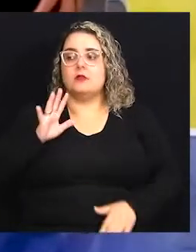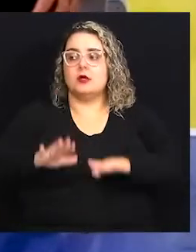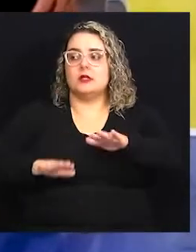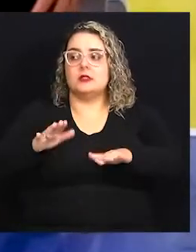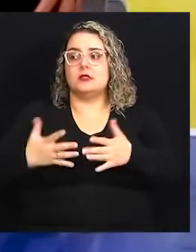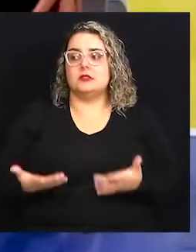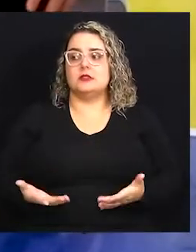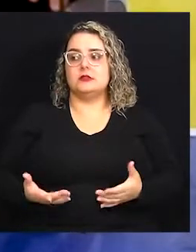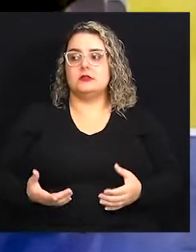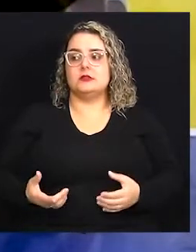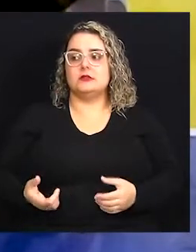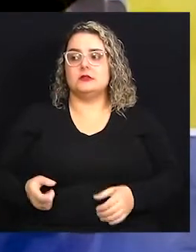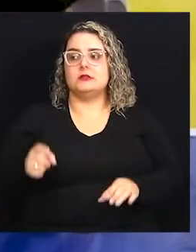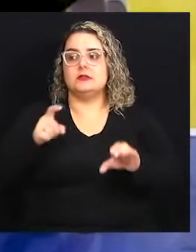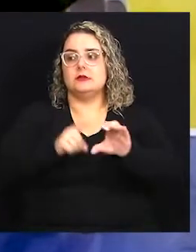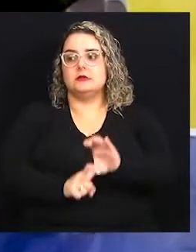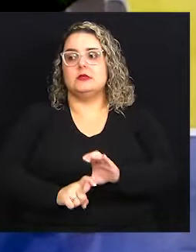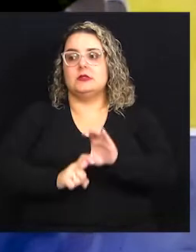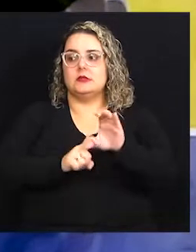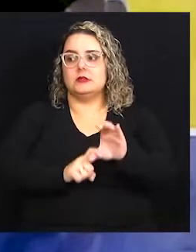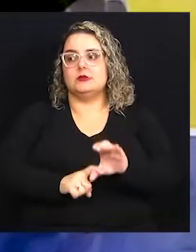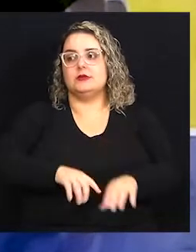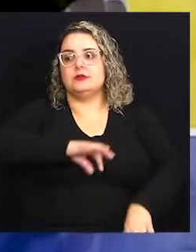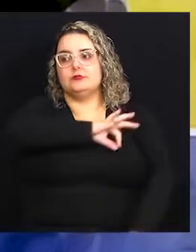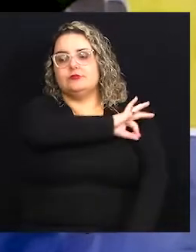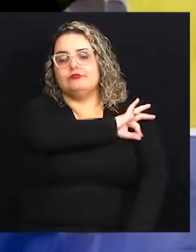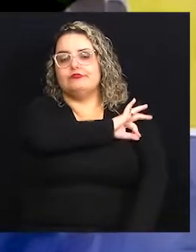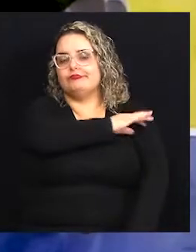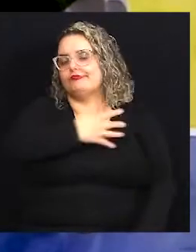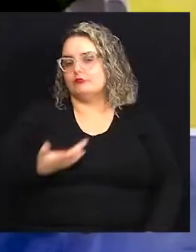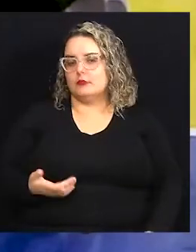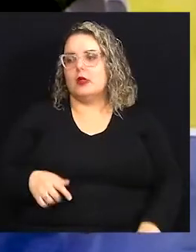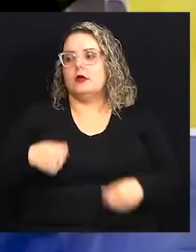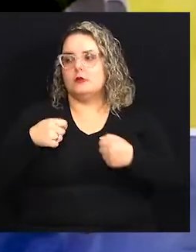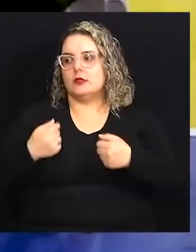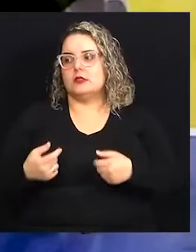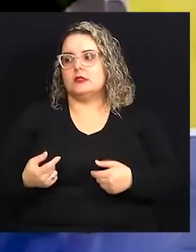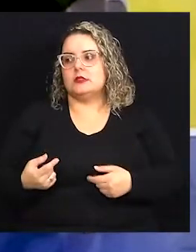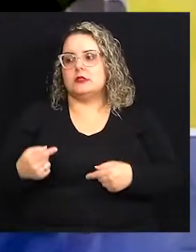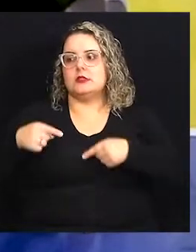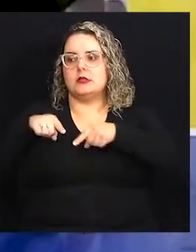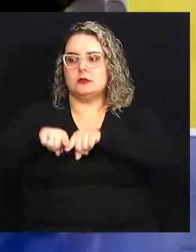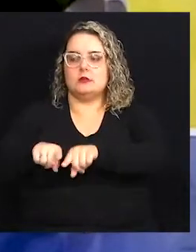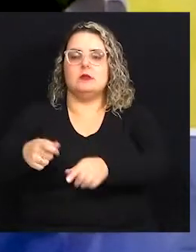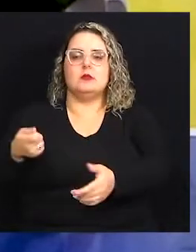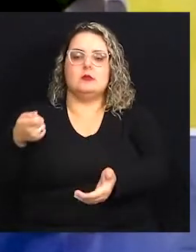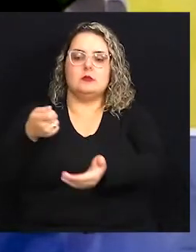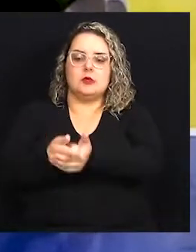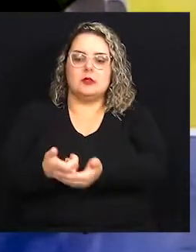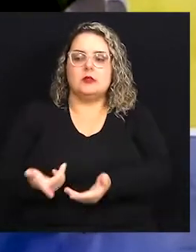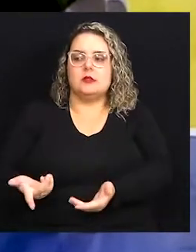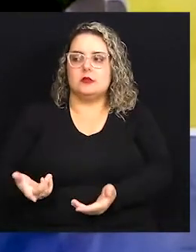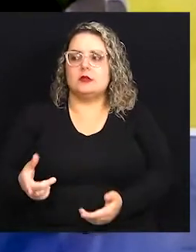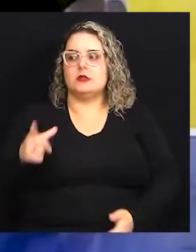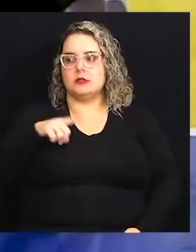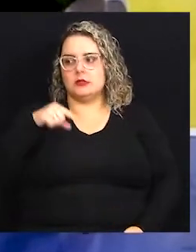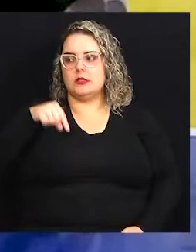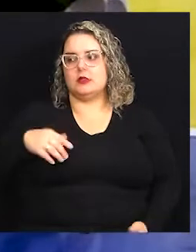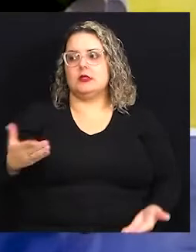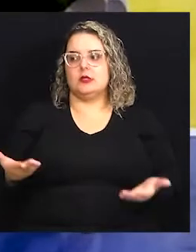você depender só de prefeituras, não adianta, você tem que ter prefeitura e patrocinadores, como a gente está tendo aqui,